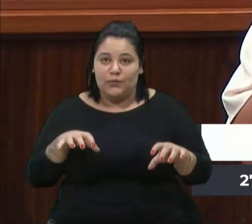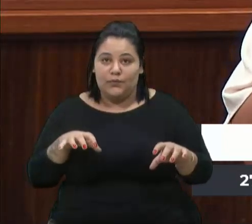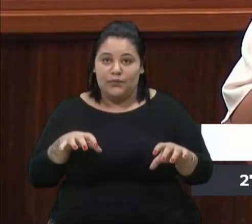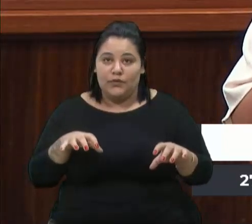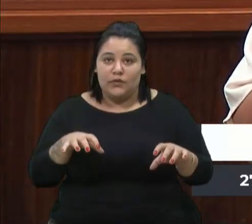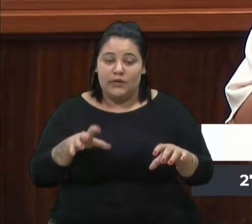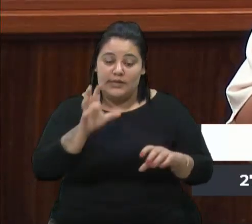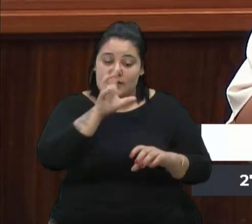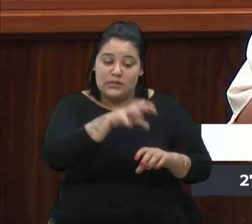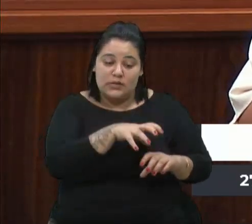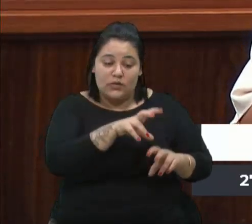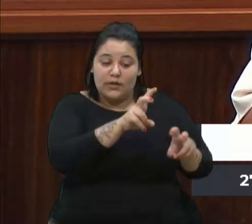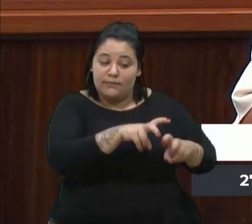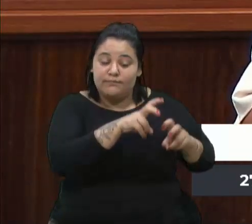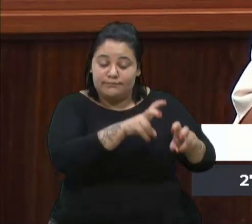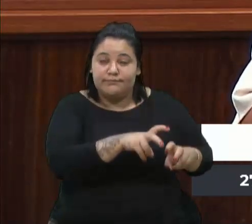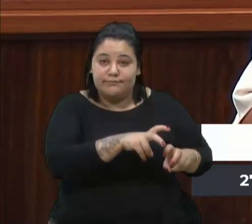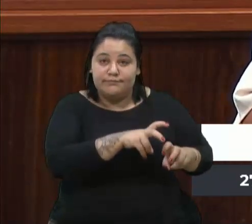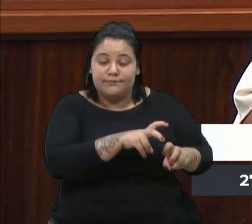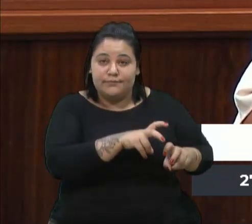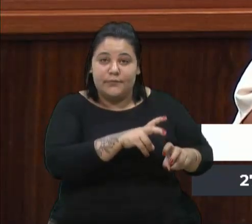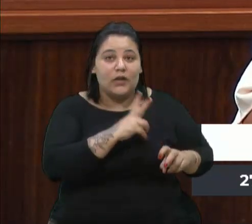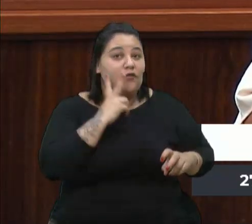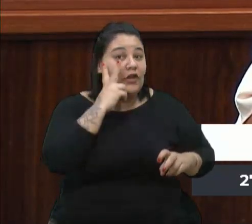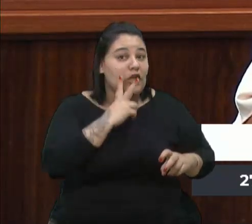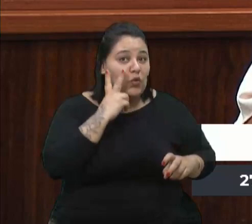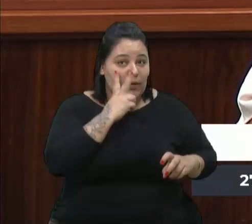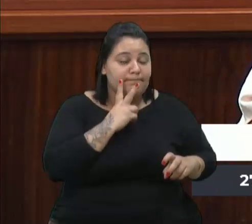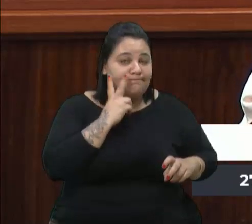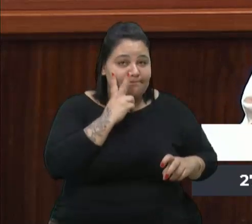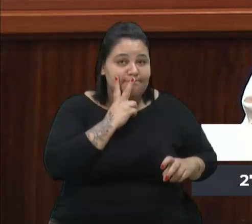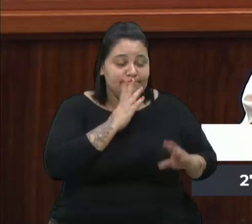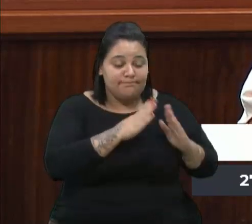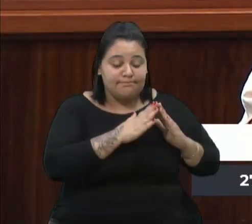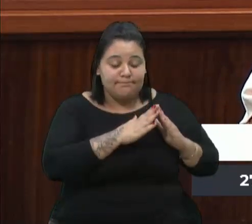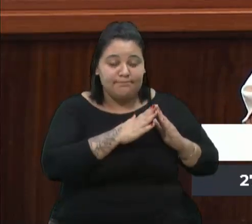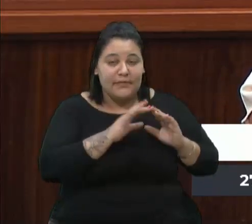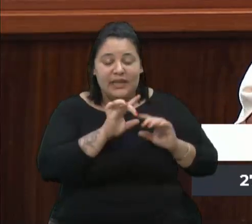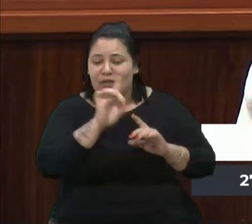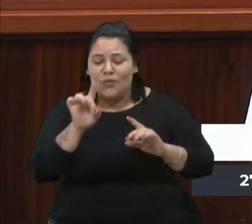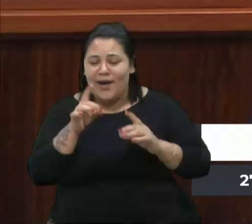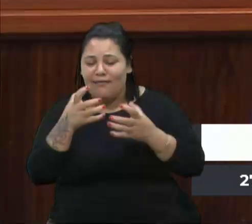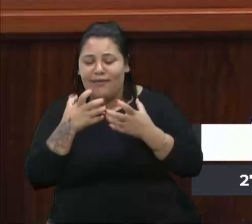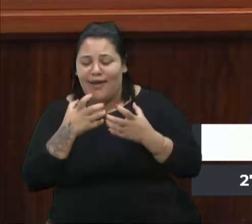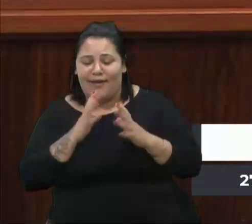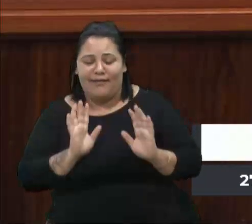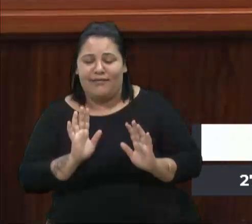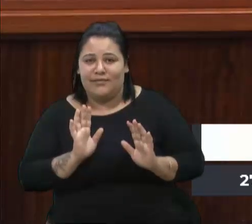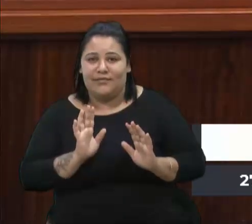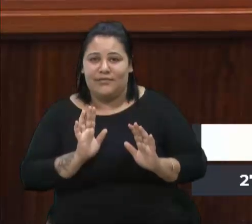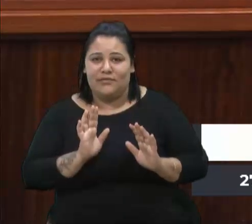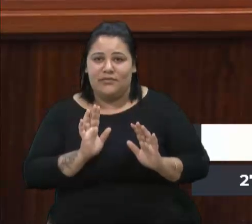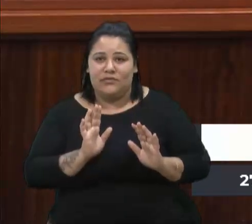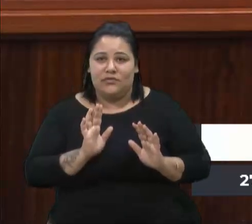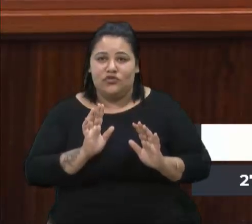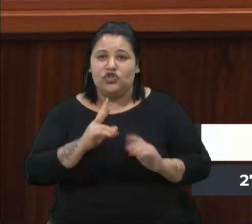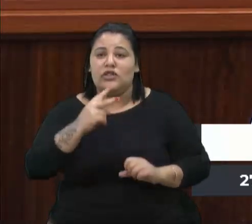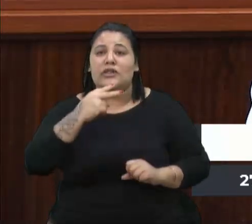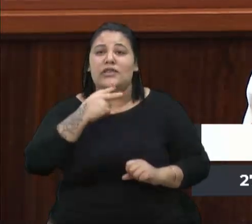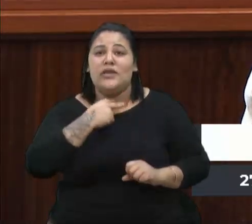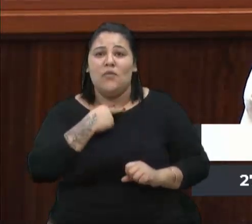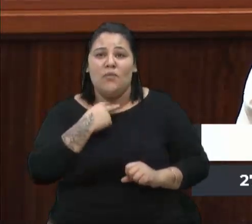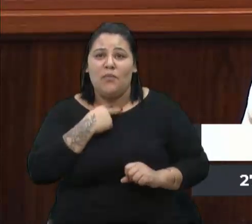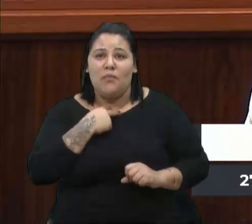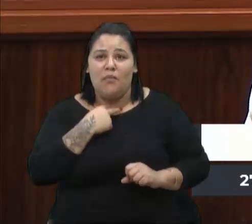vitivinícola, mas porque não é isso que a gente quer. A gente também não pode relativizar esse assunto,